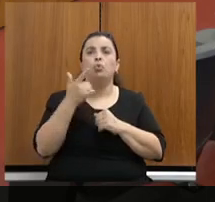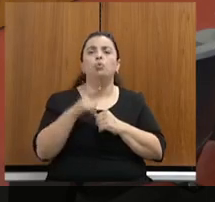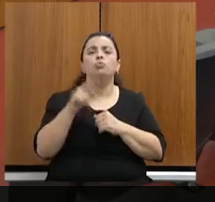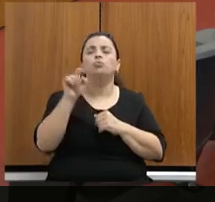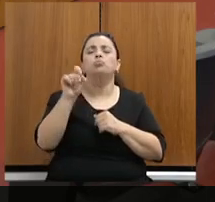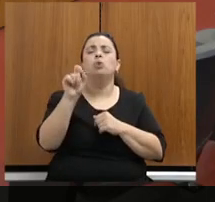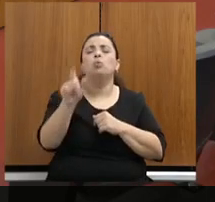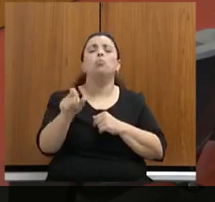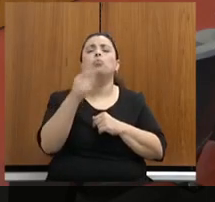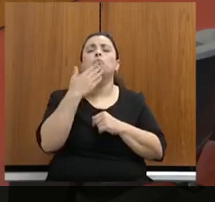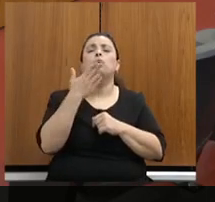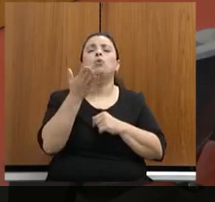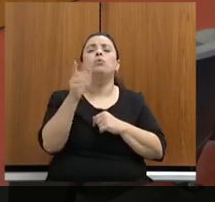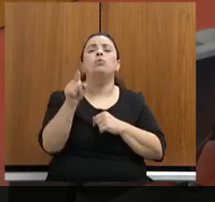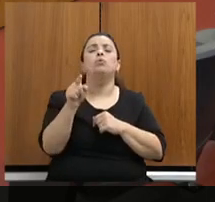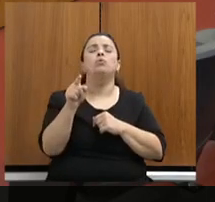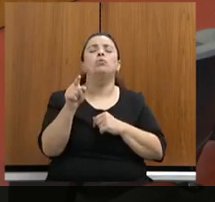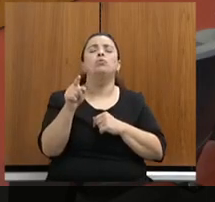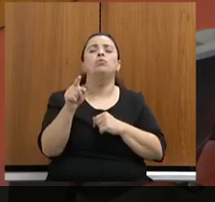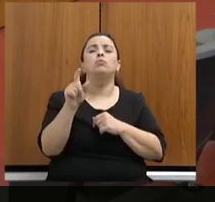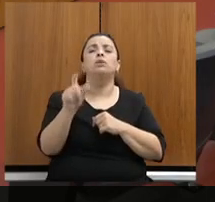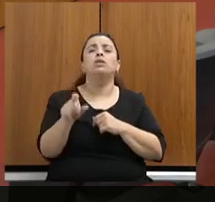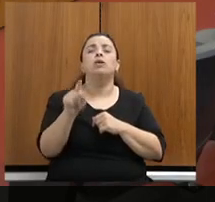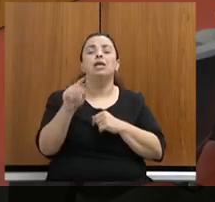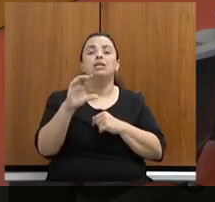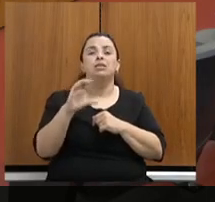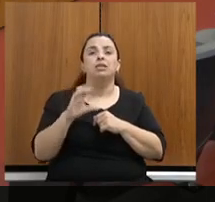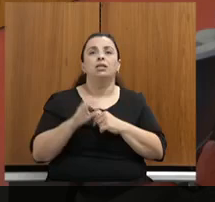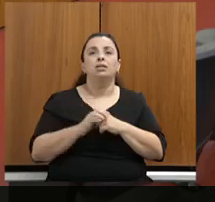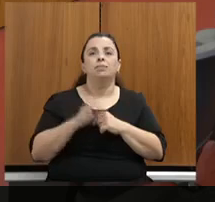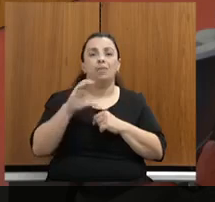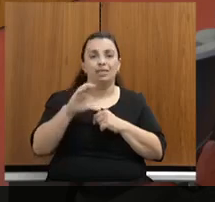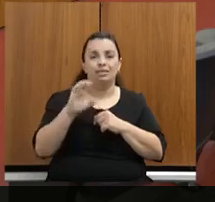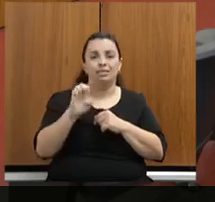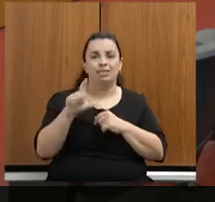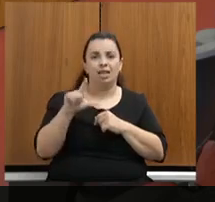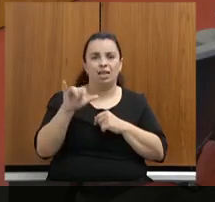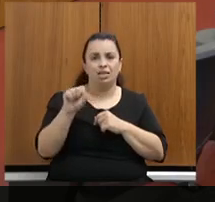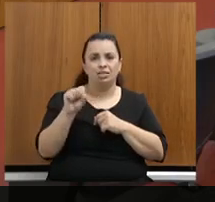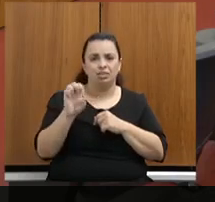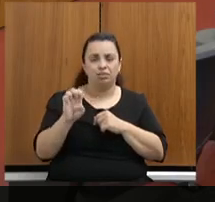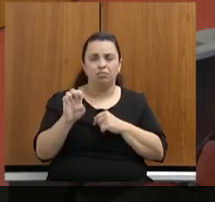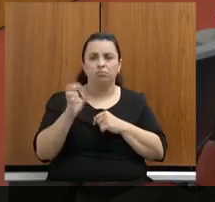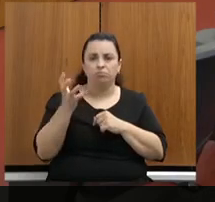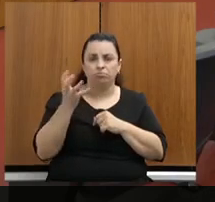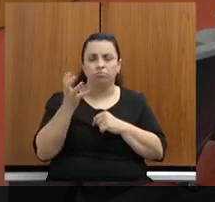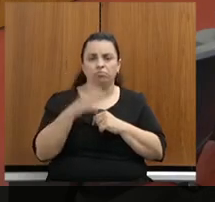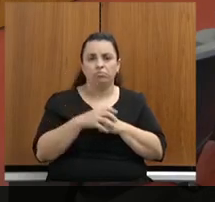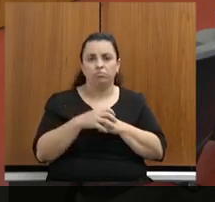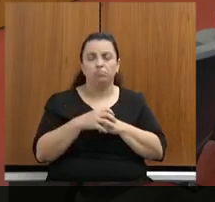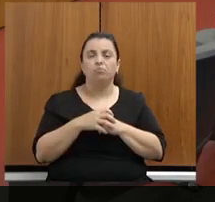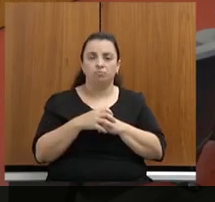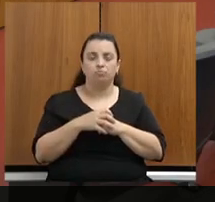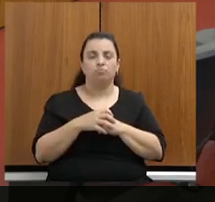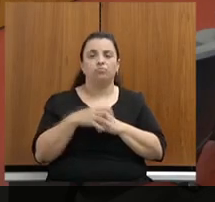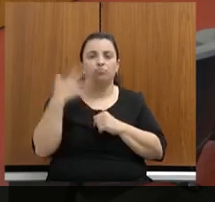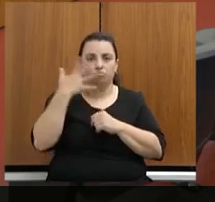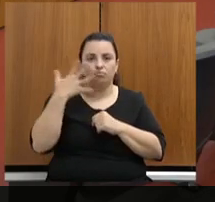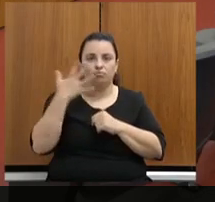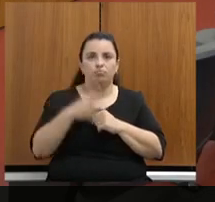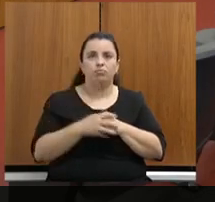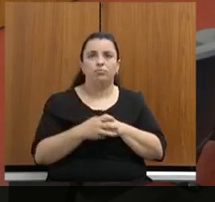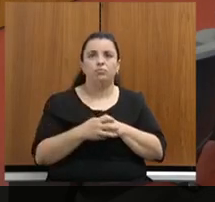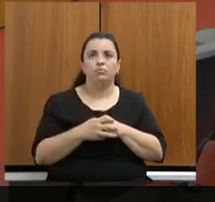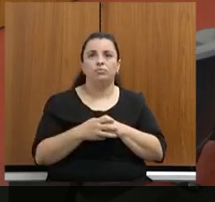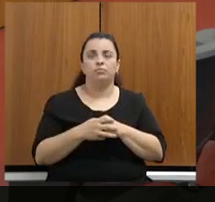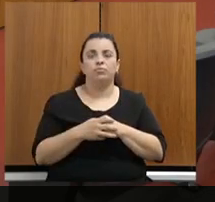lá eu sei a parceria João deputada Teresa viola uma senhora e sem